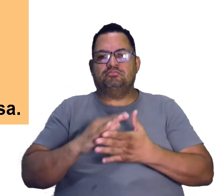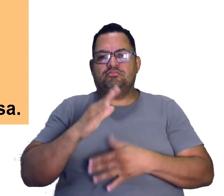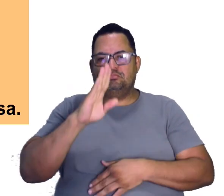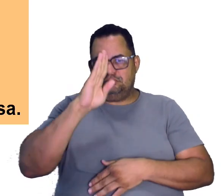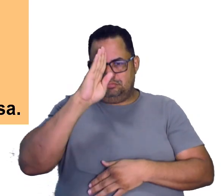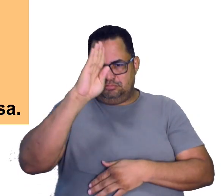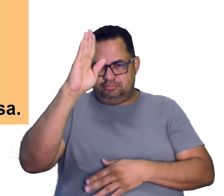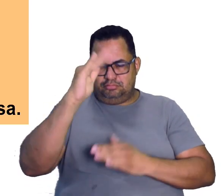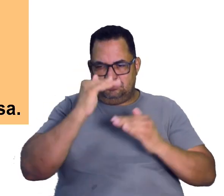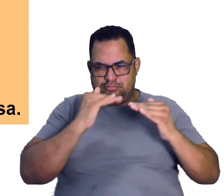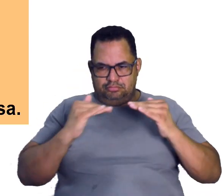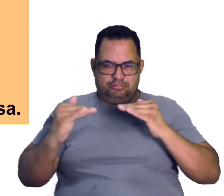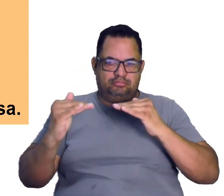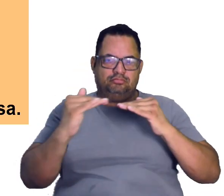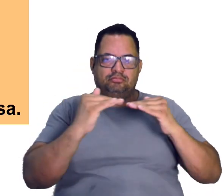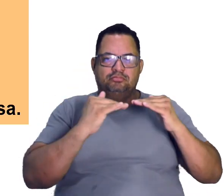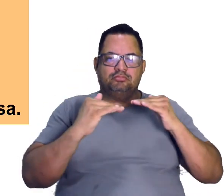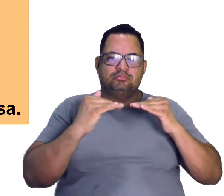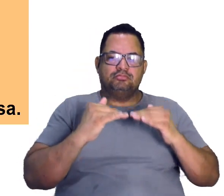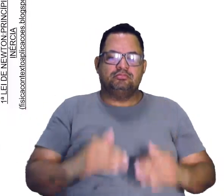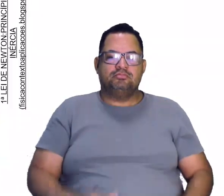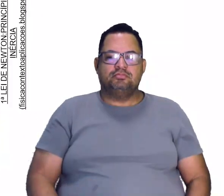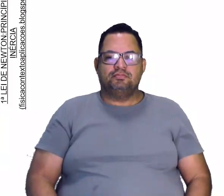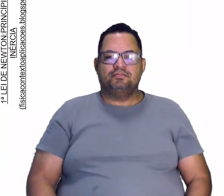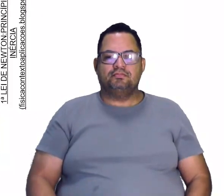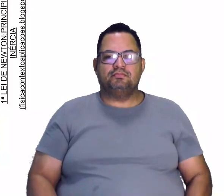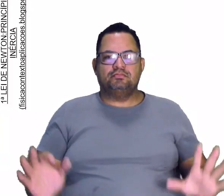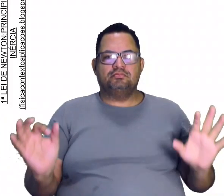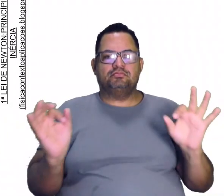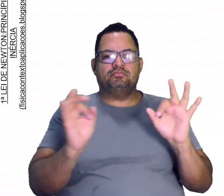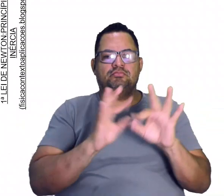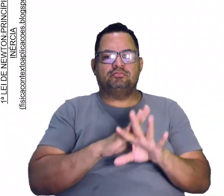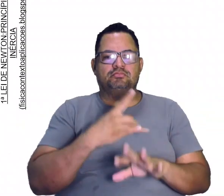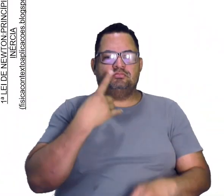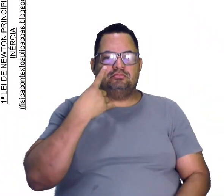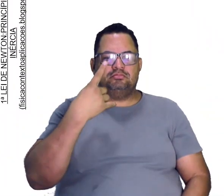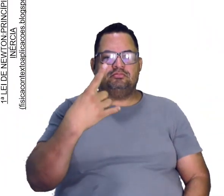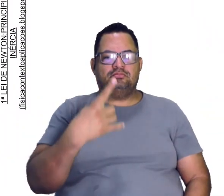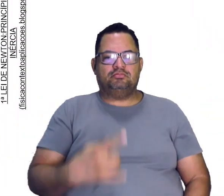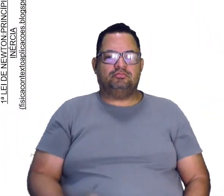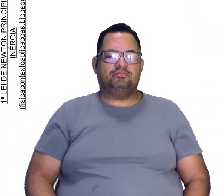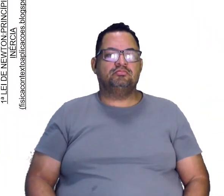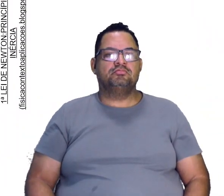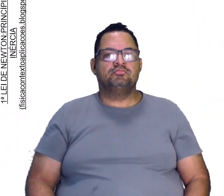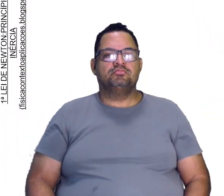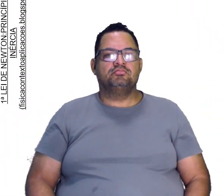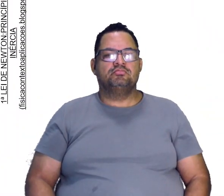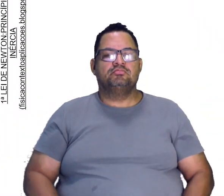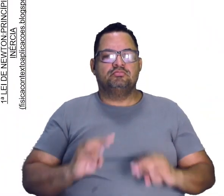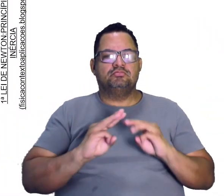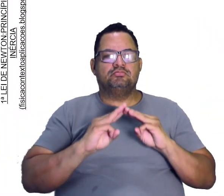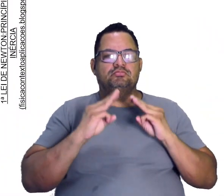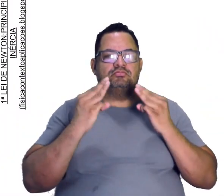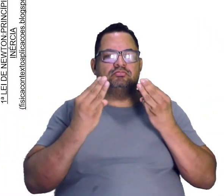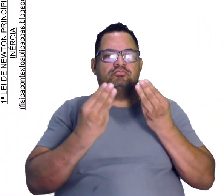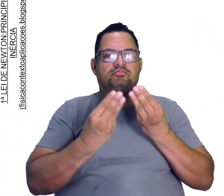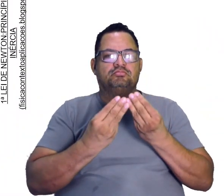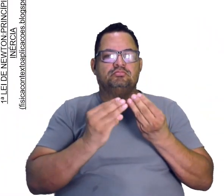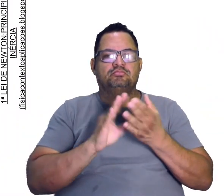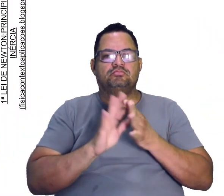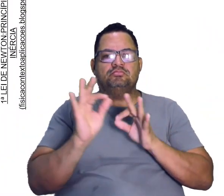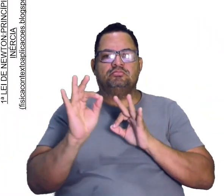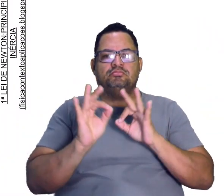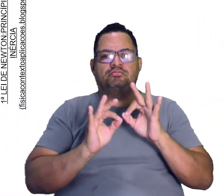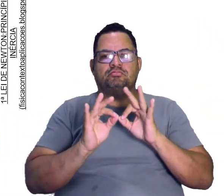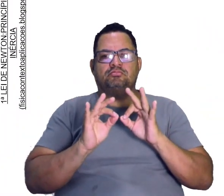os padrões, tá? Portanto, olha aí. Sobre massa e unidade para